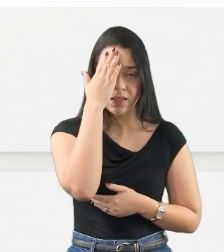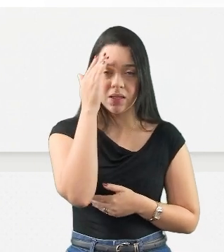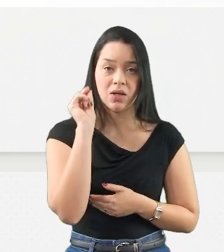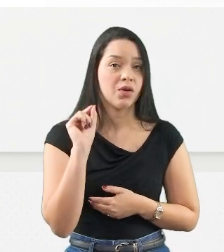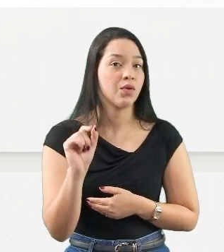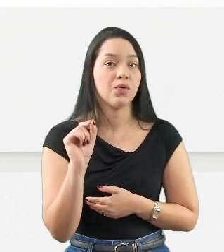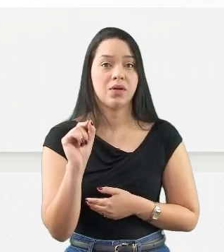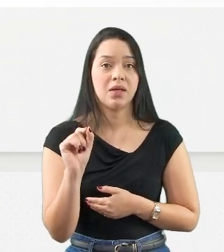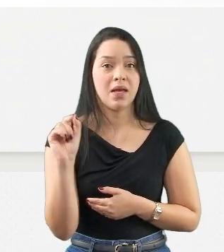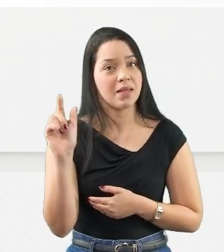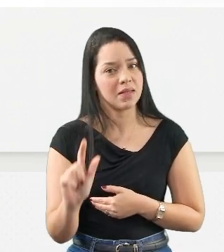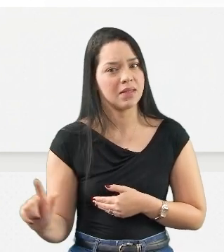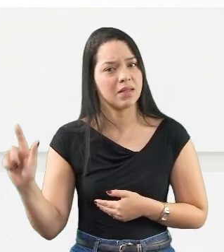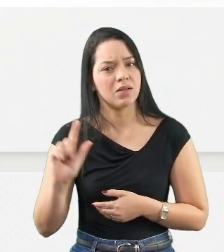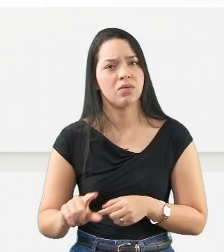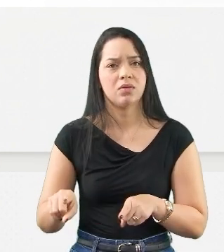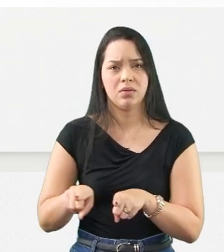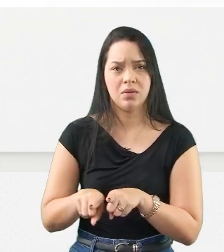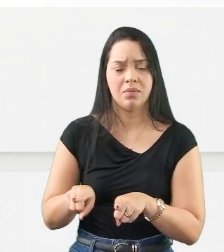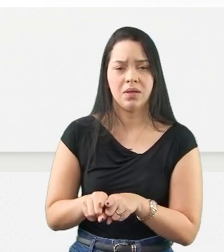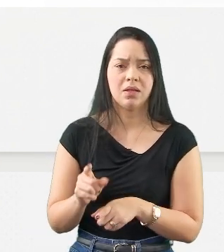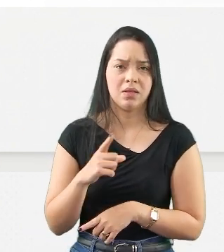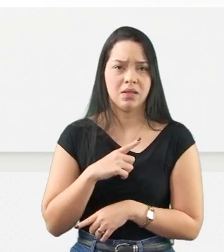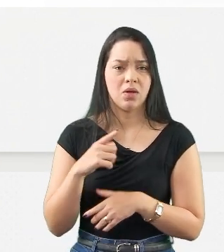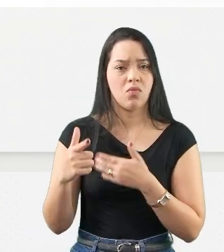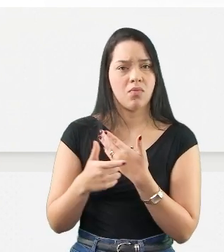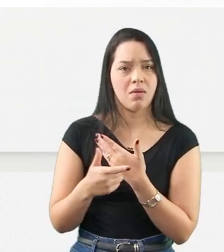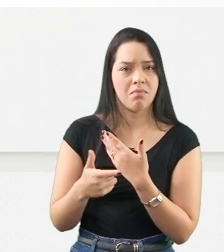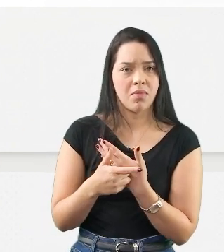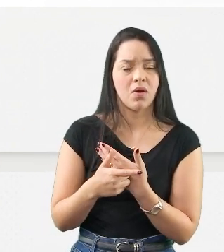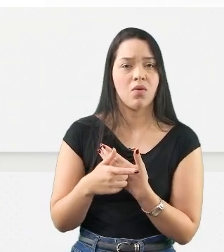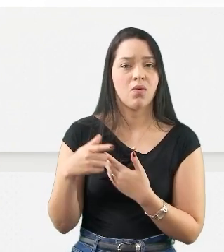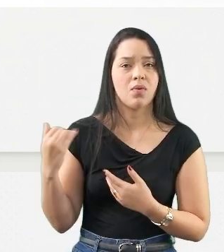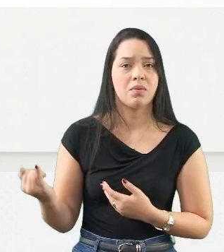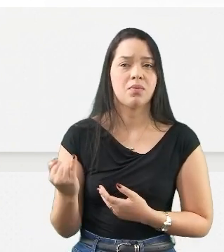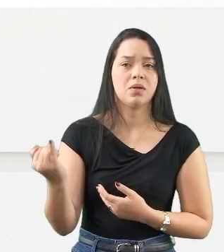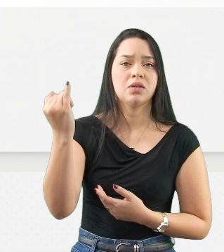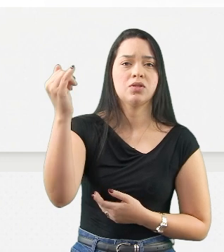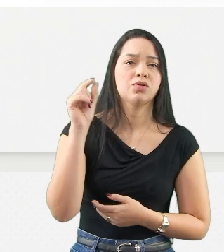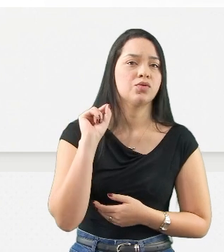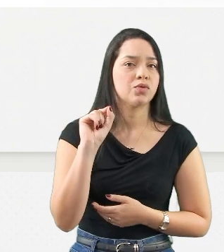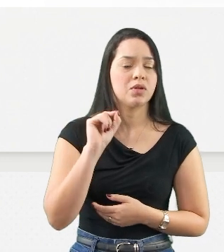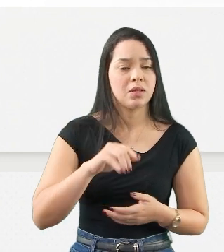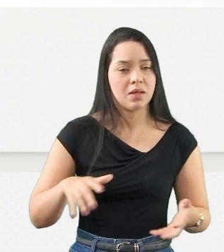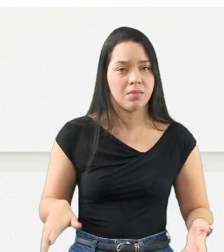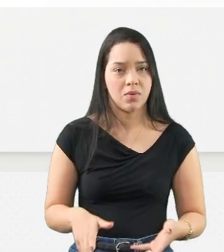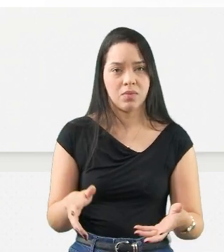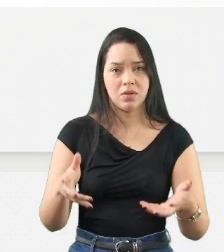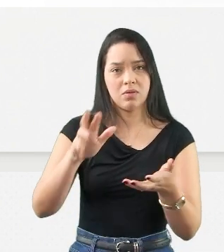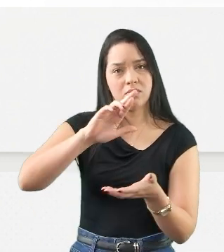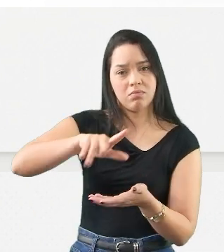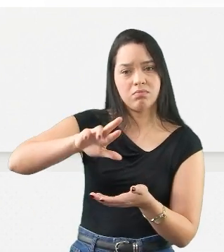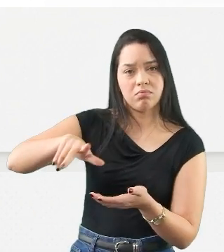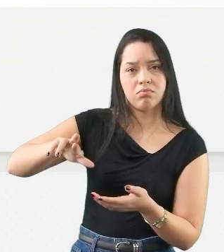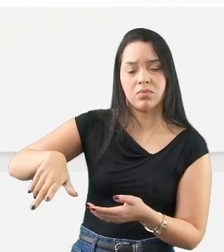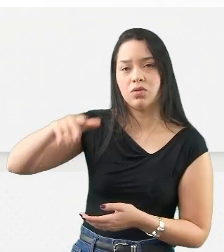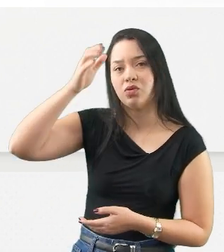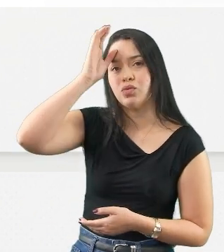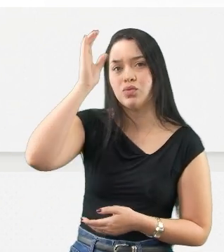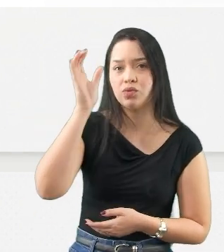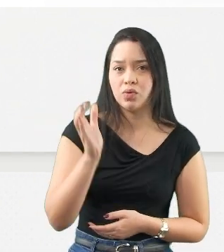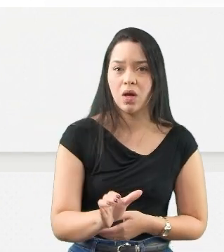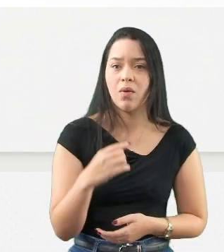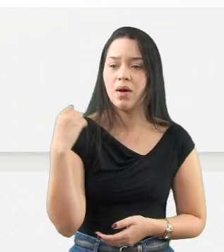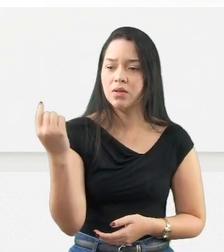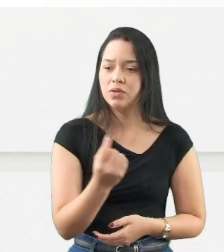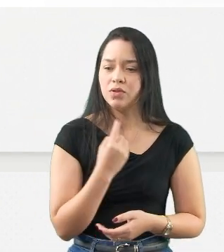essa literatura, ela desempenha um papel crucial em quê? Na promoção da diversidade cultural. A gente percebe